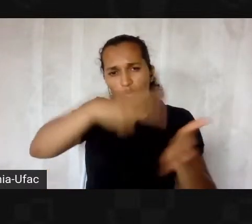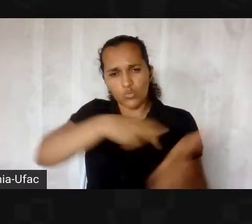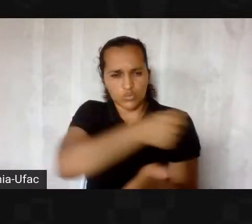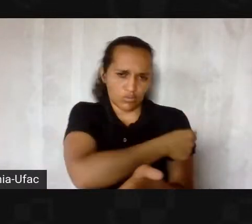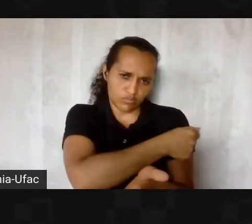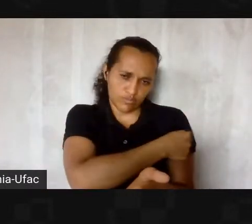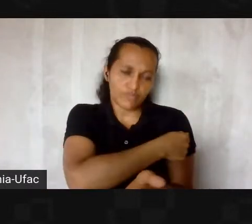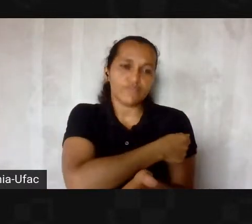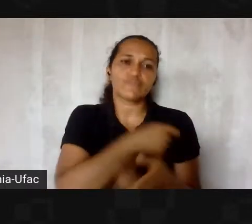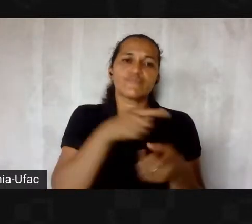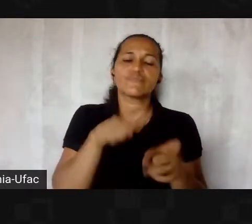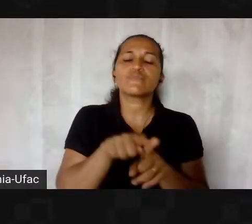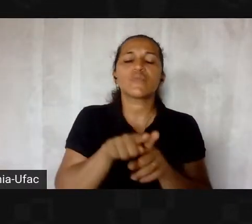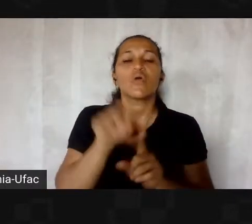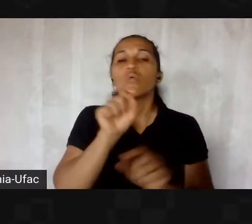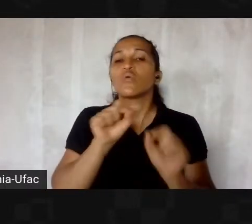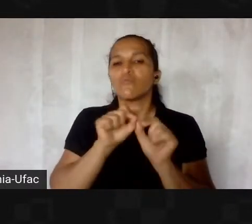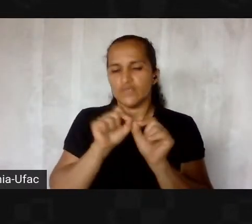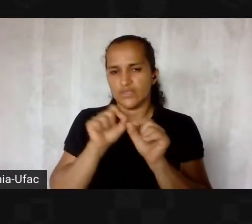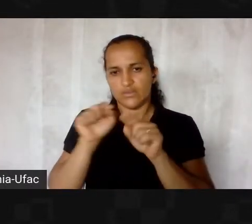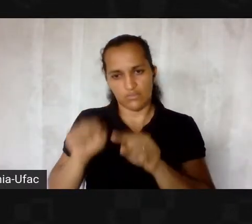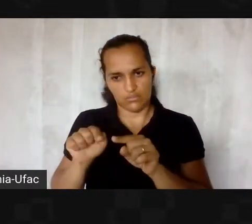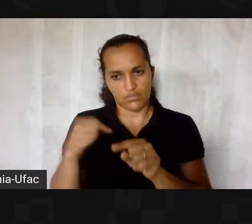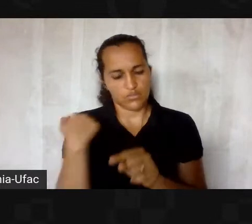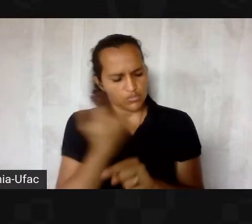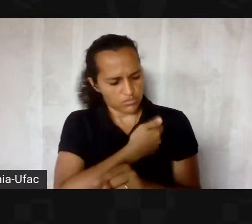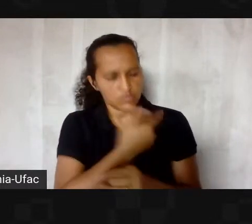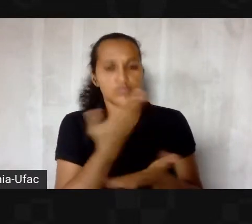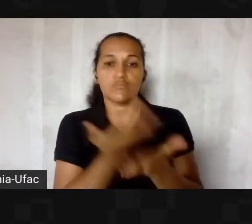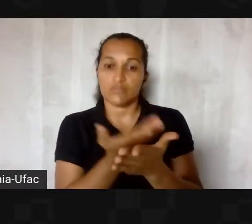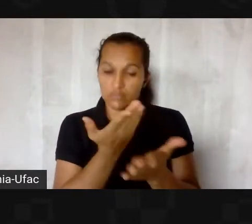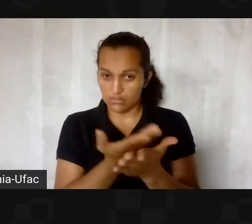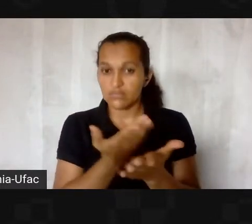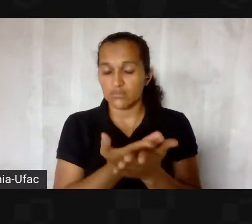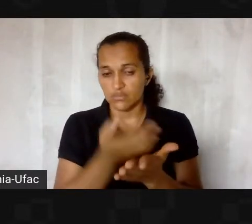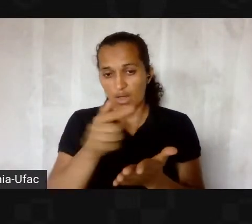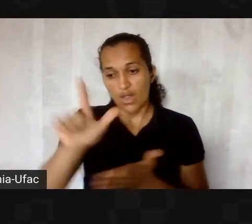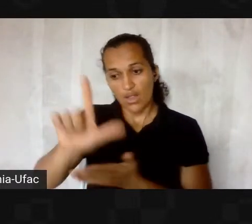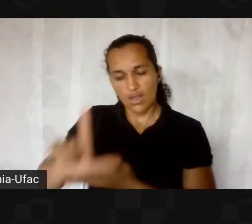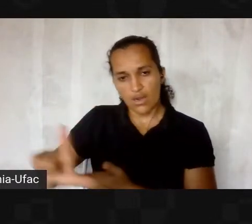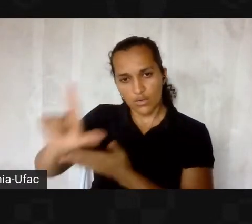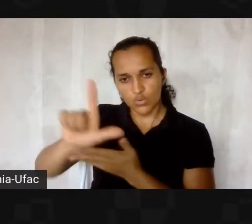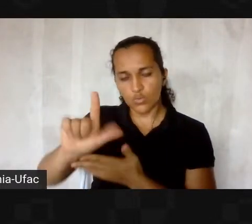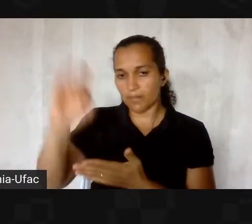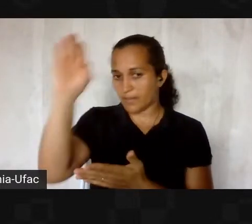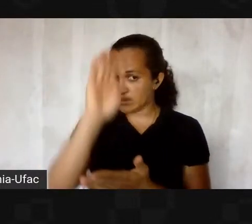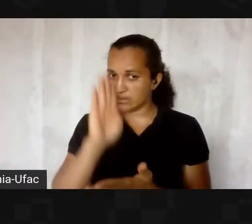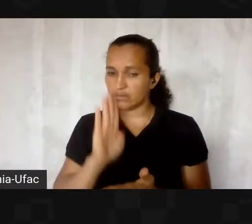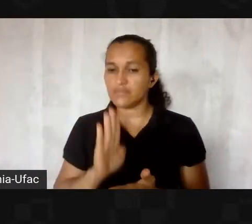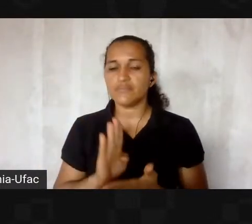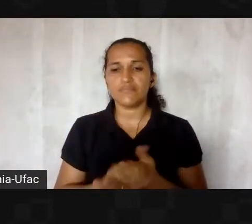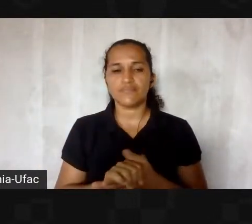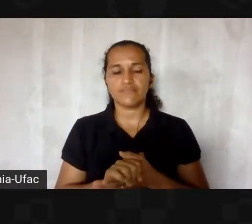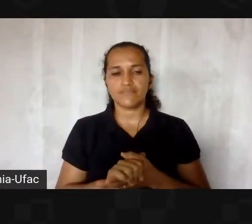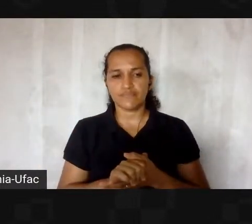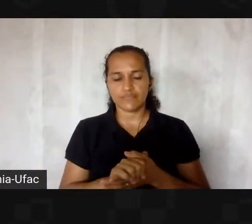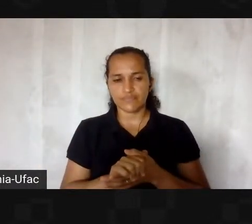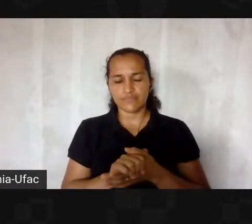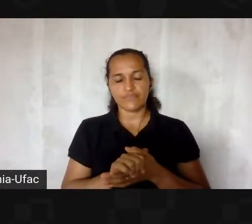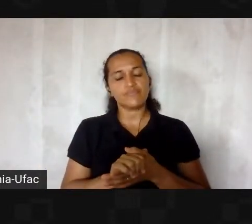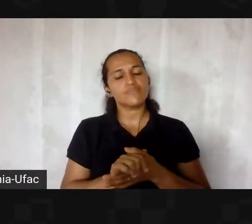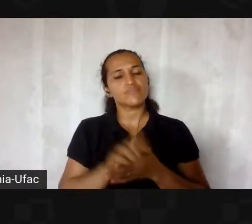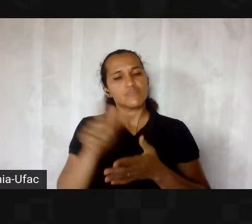o que nós fizemos? Nós estudamos a literatura brasileira bastante,